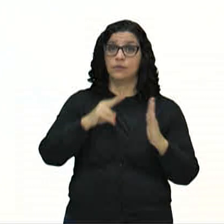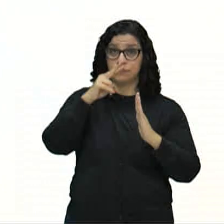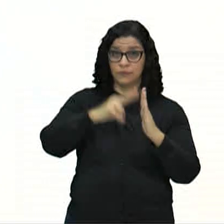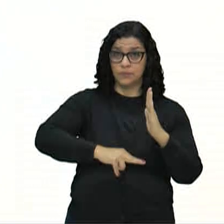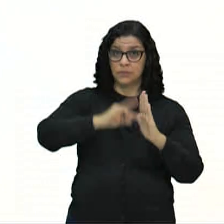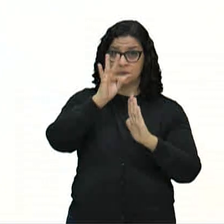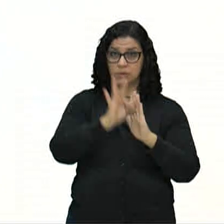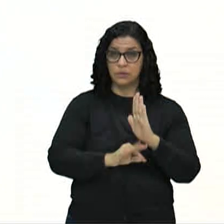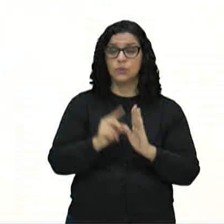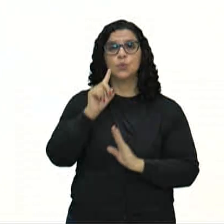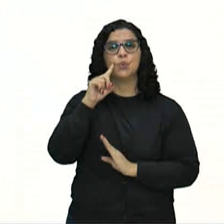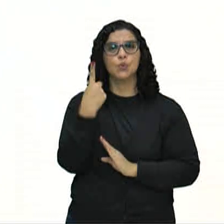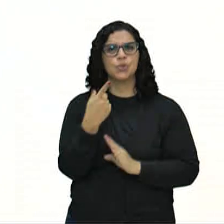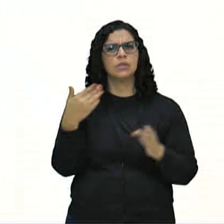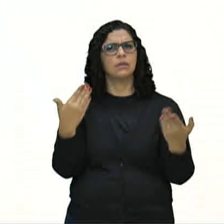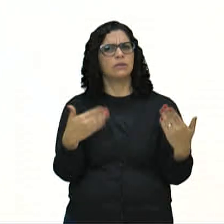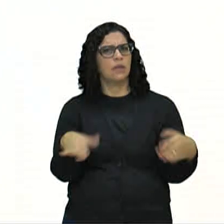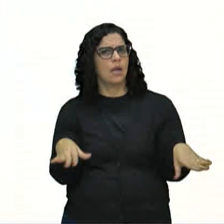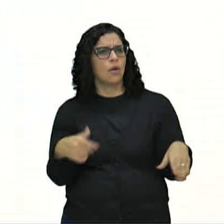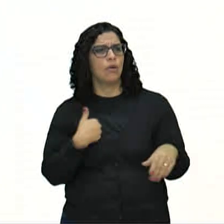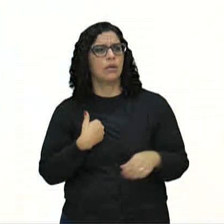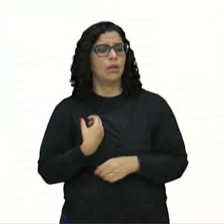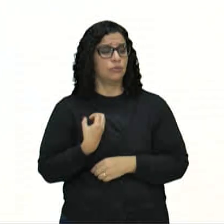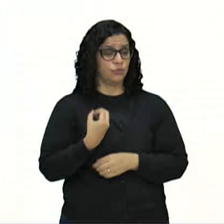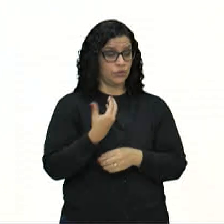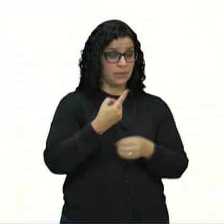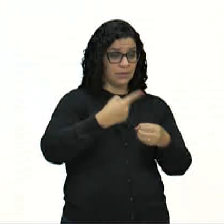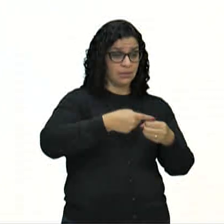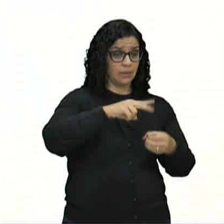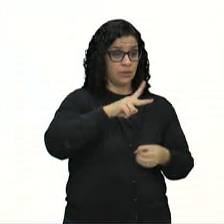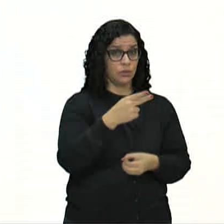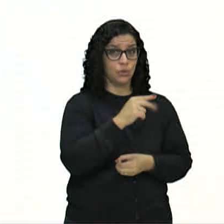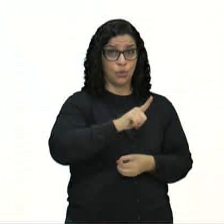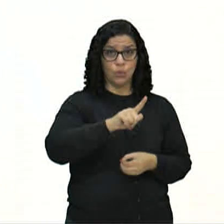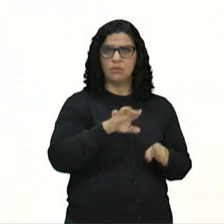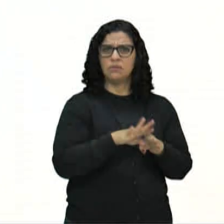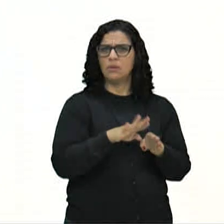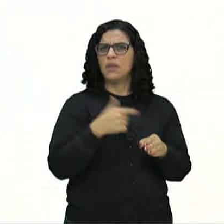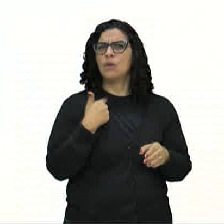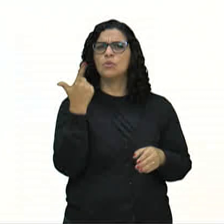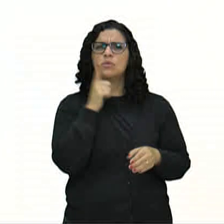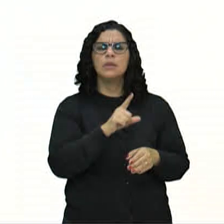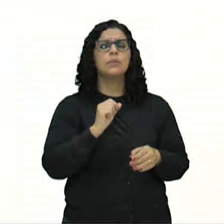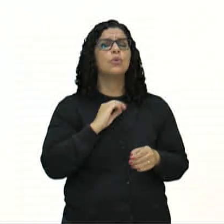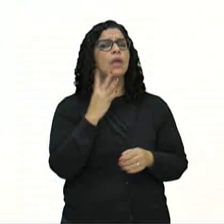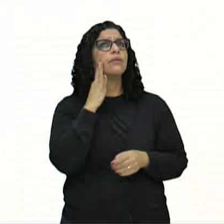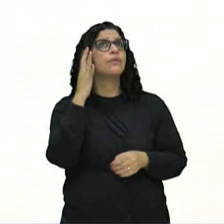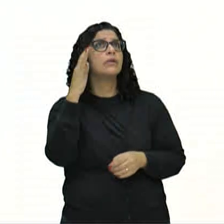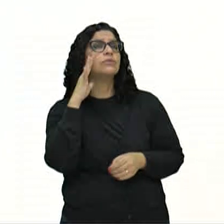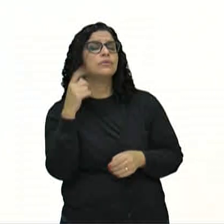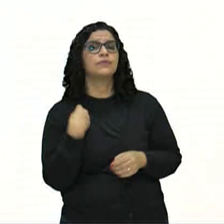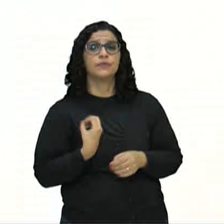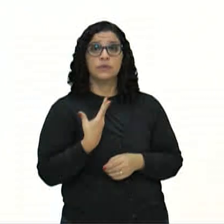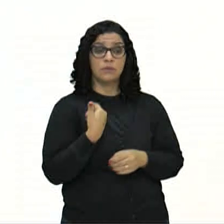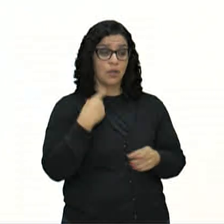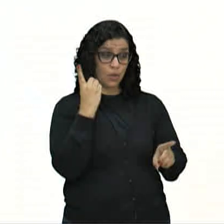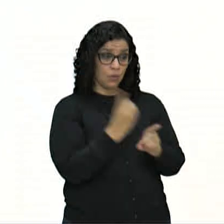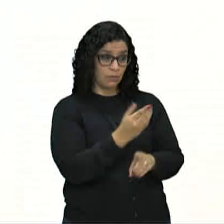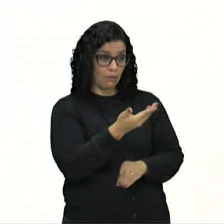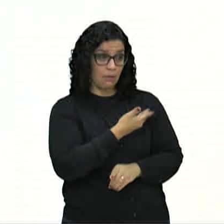ler? Um dia que por acaso fui a Hall, sem desígnio formado de levantar voo, e encontrei lá